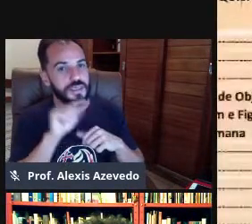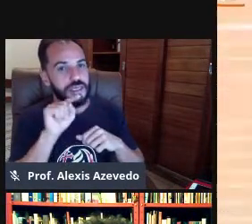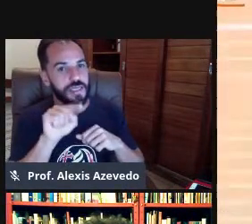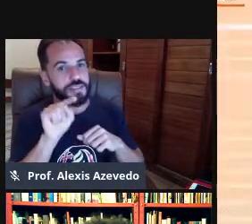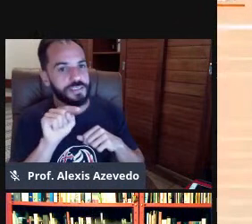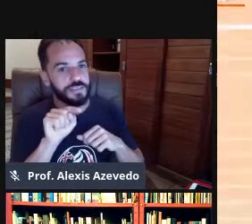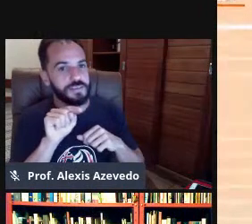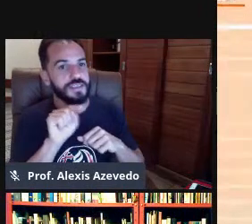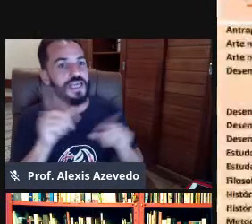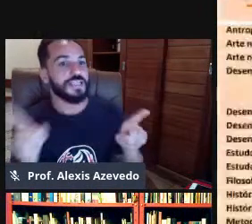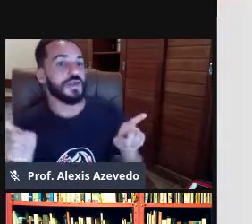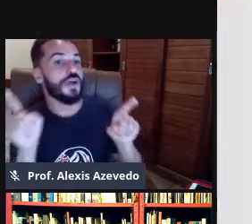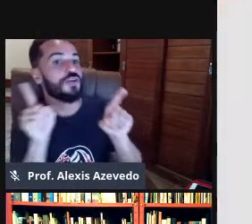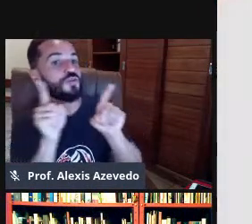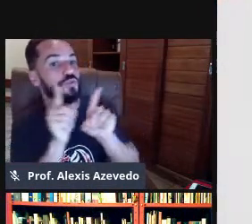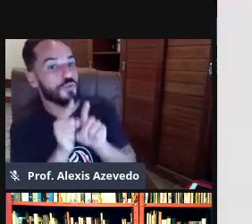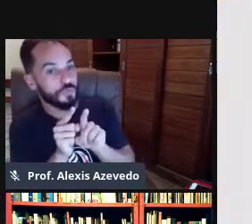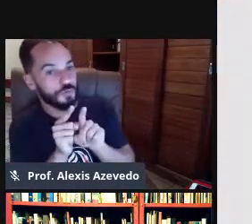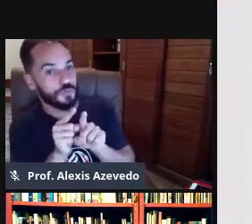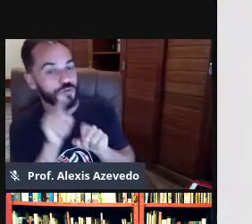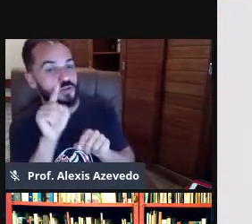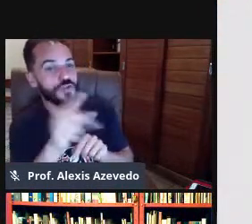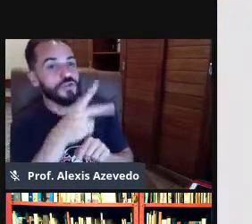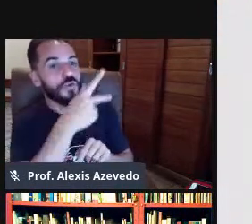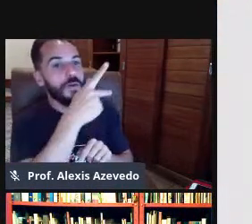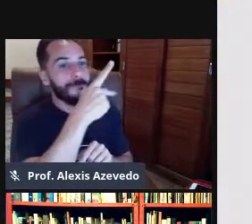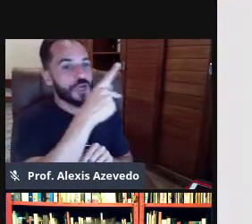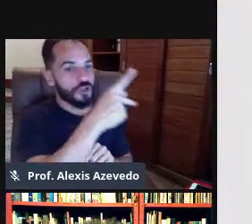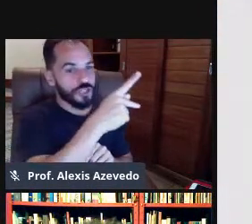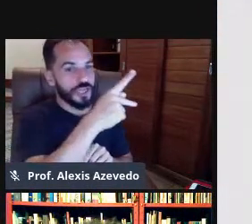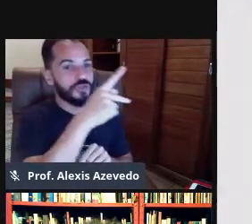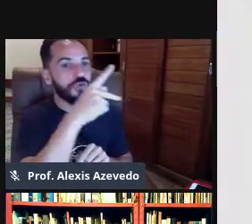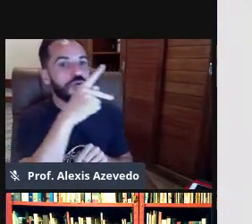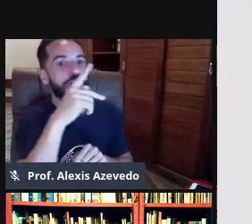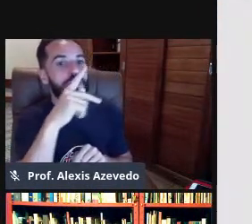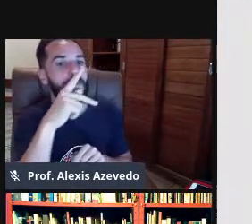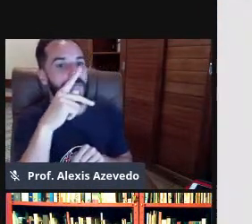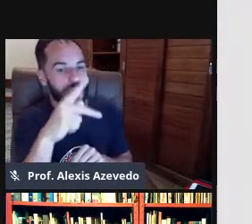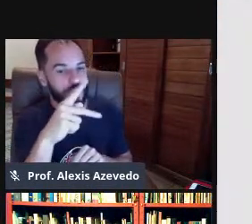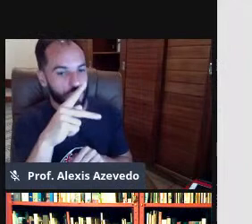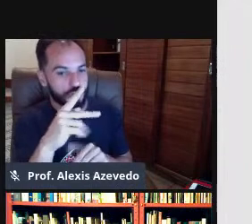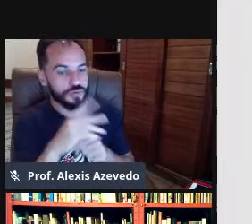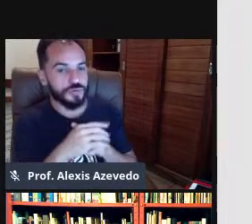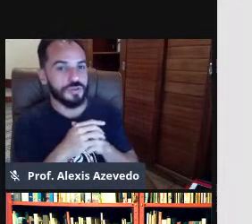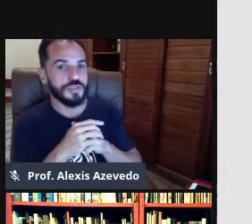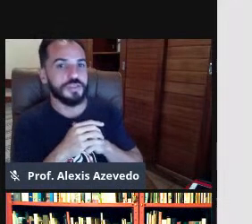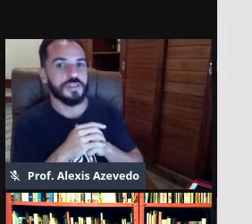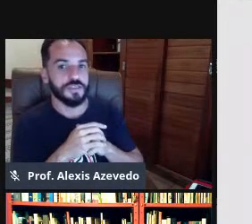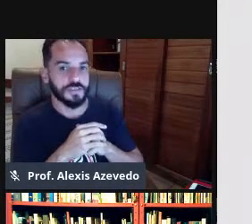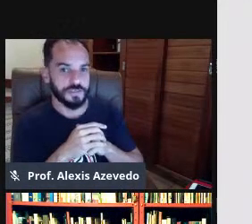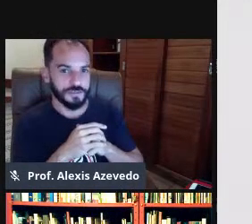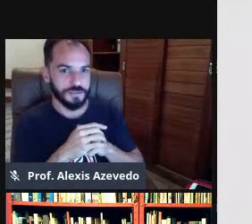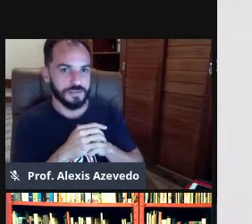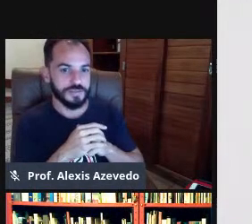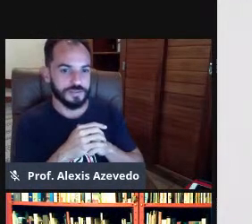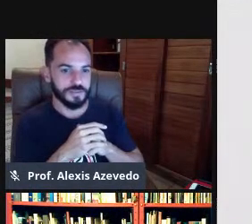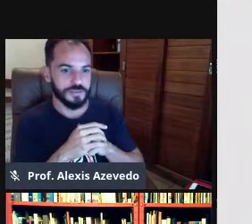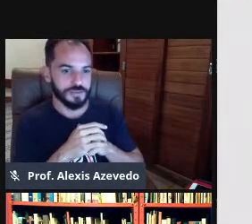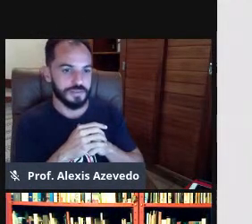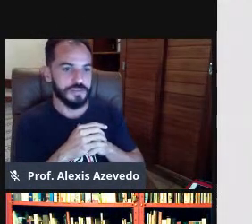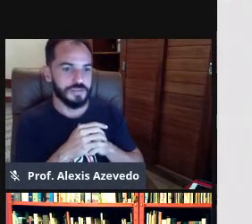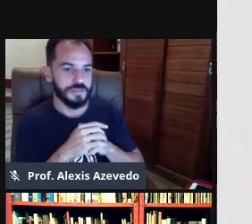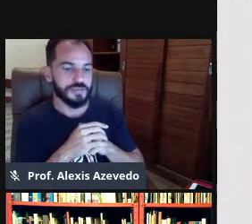o resumo, assim, do projeto pedagógico da Escola Guinhar. A gente vai arrumar um jeito de que todos vocês